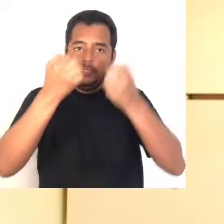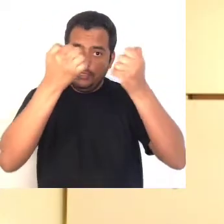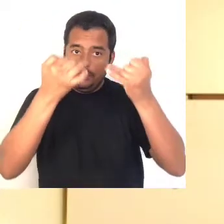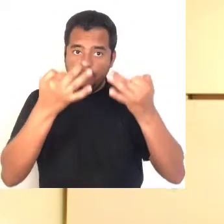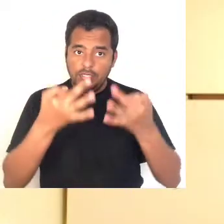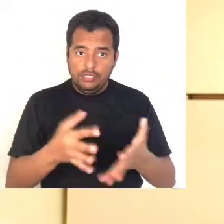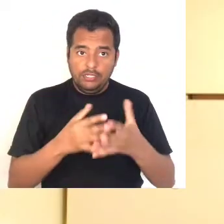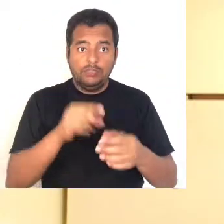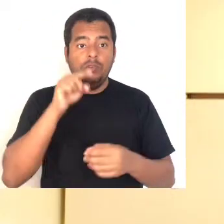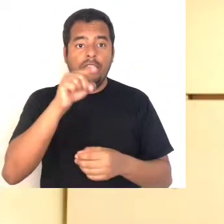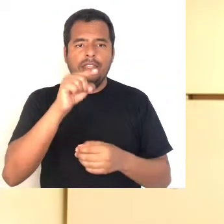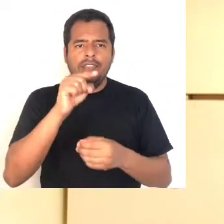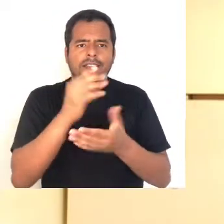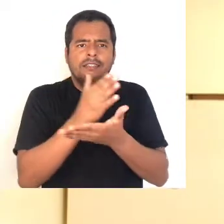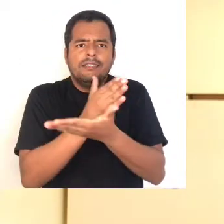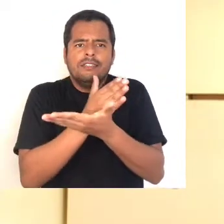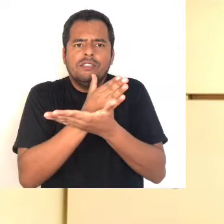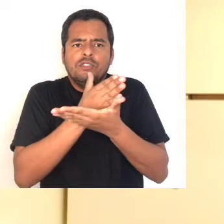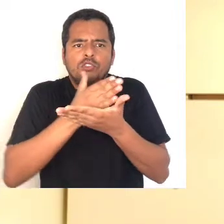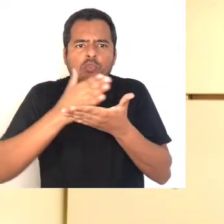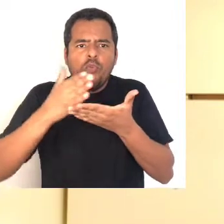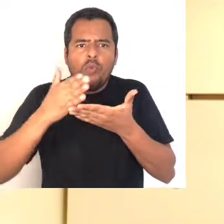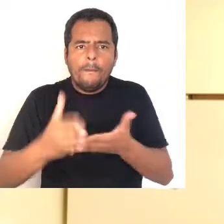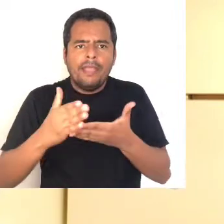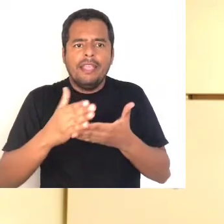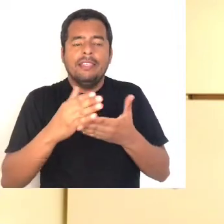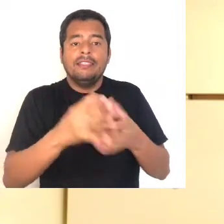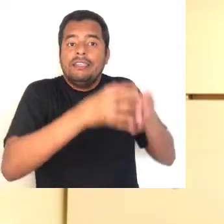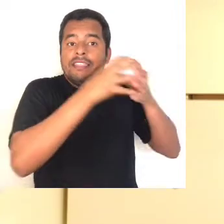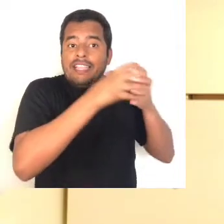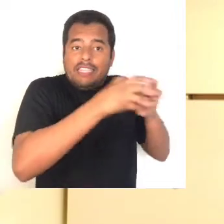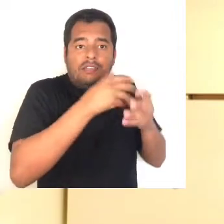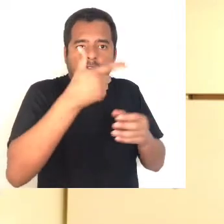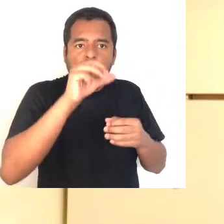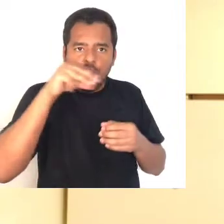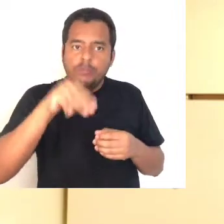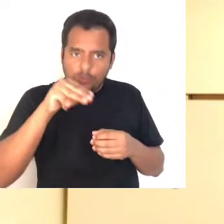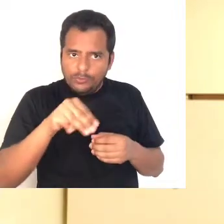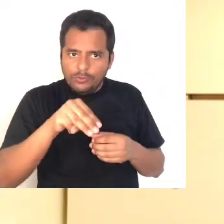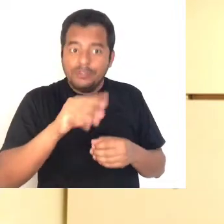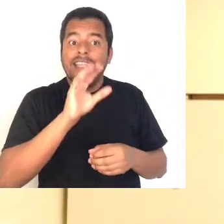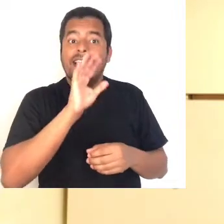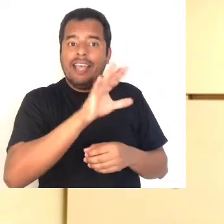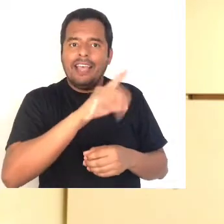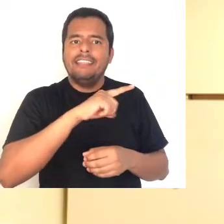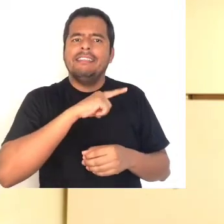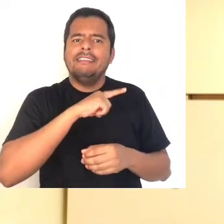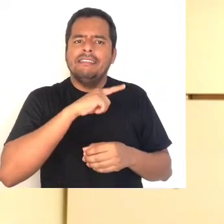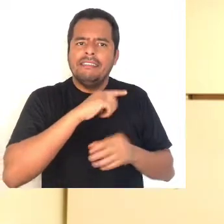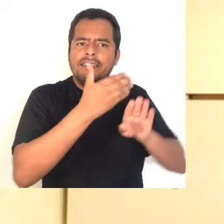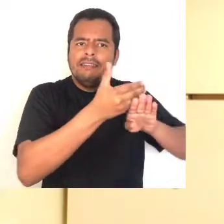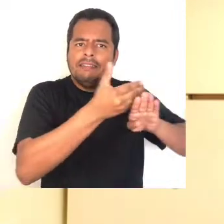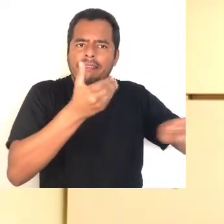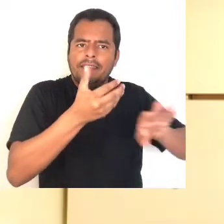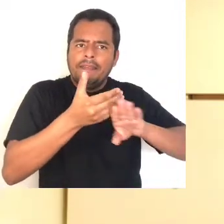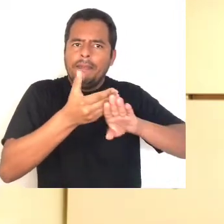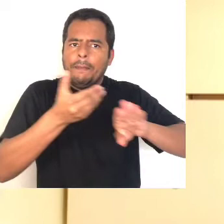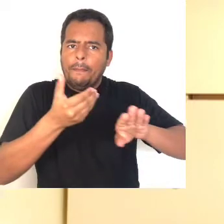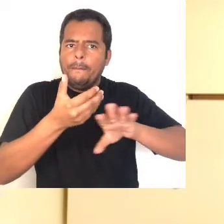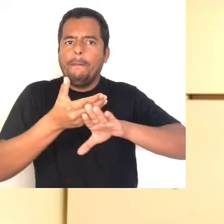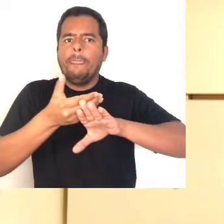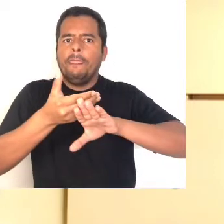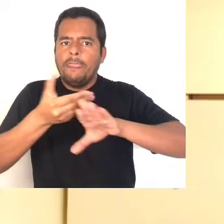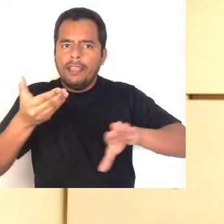só recapitulando aqui para vocês não perderem o fio da meada, a gente inicialmente, após a agitação de 20